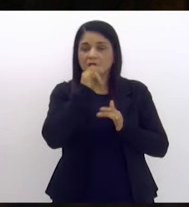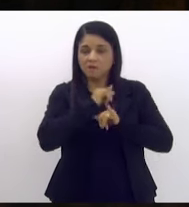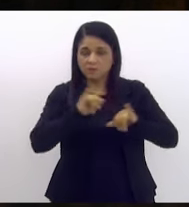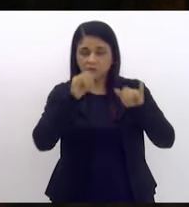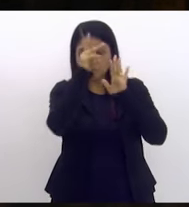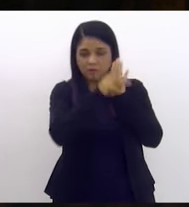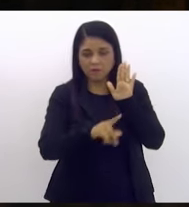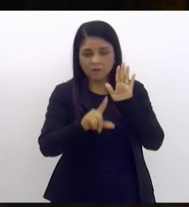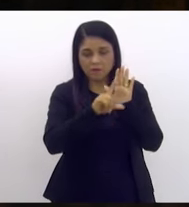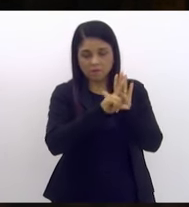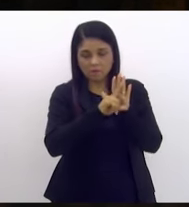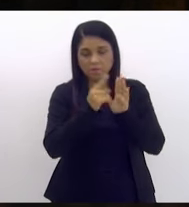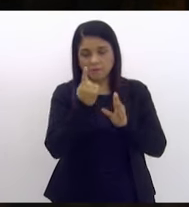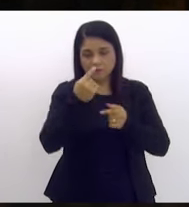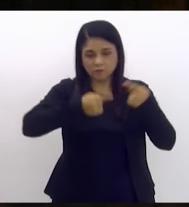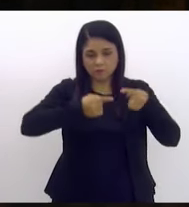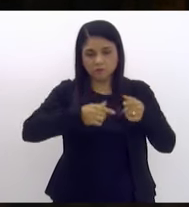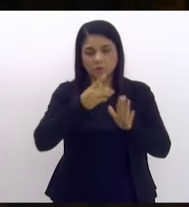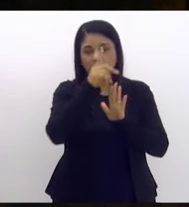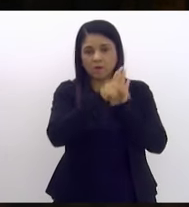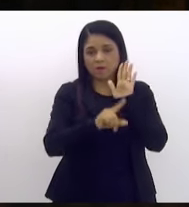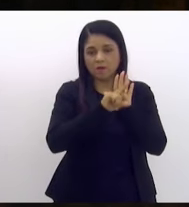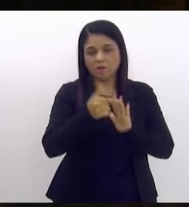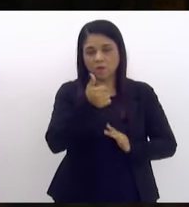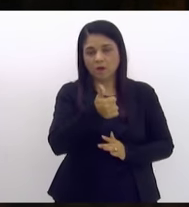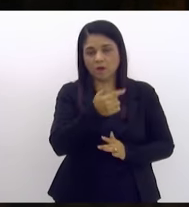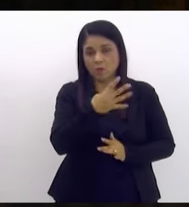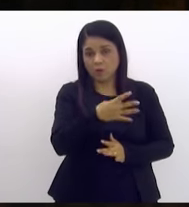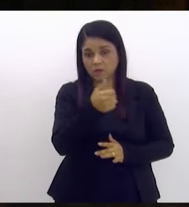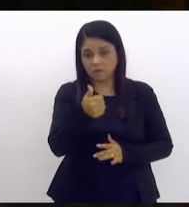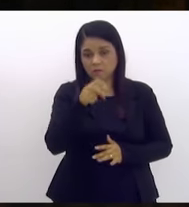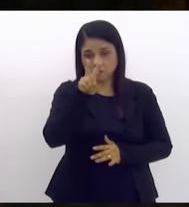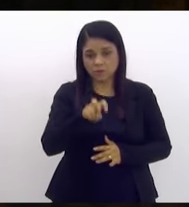Anuncio, em primeira discussão, projeto de lei número